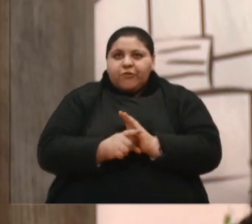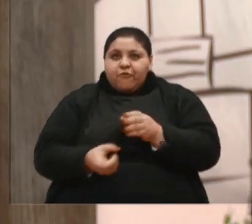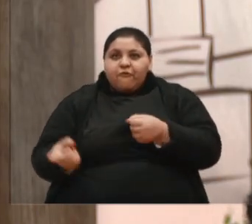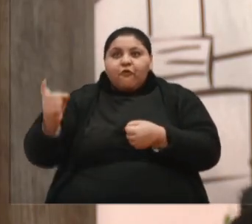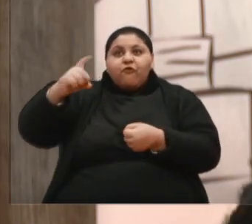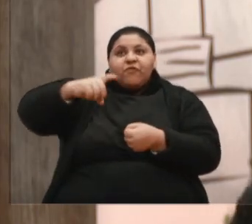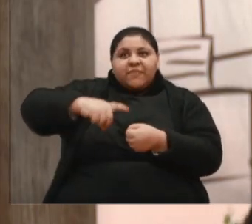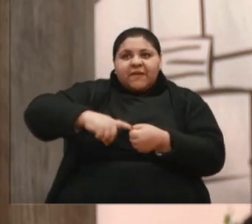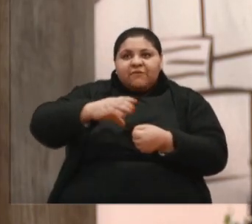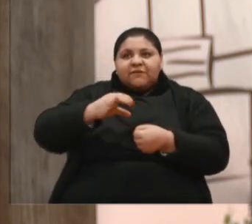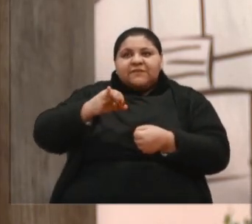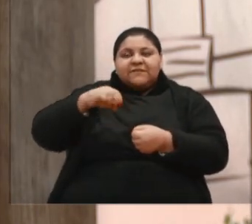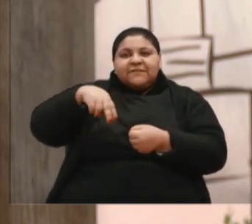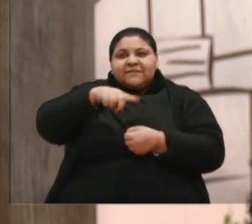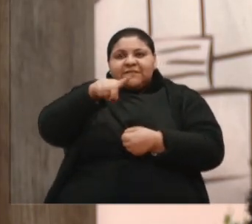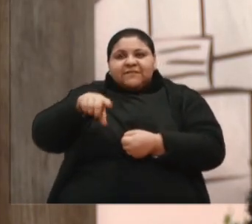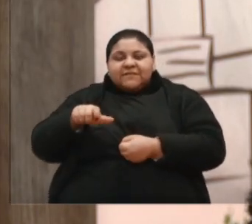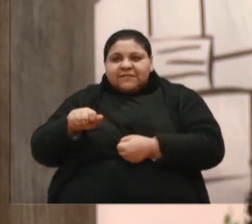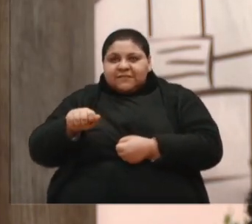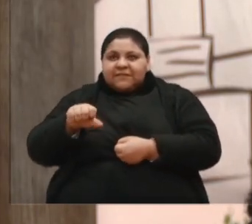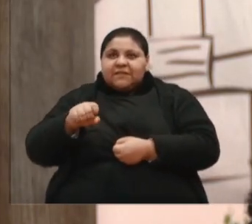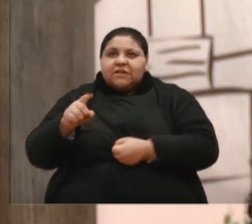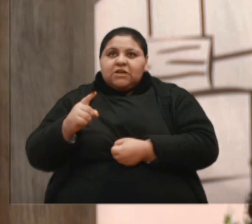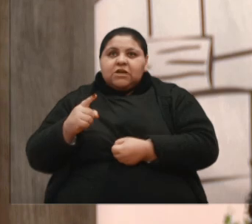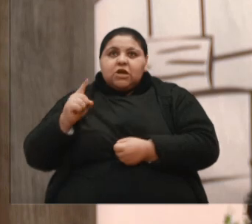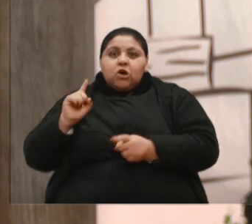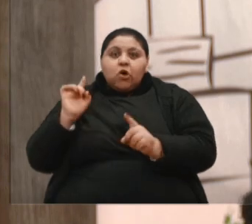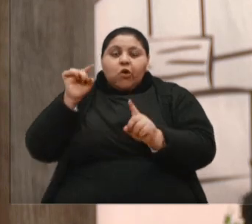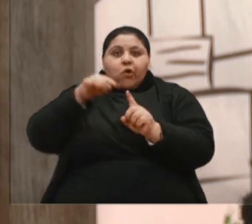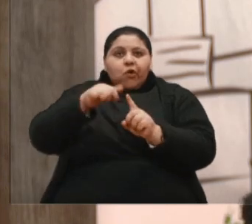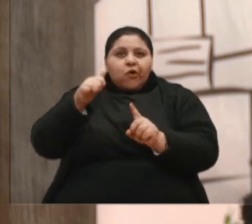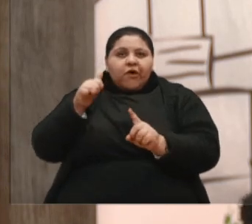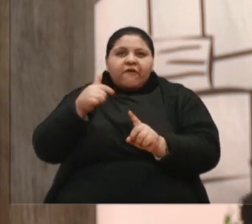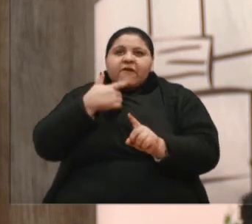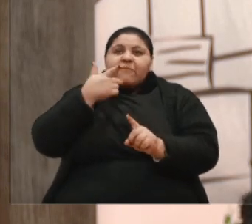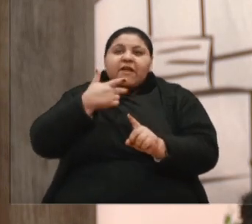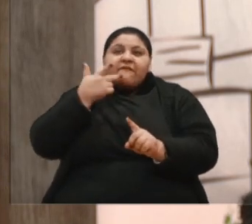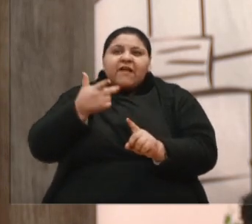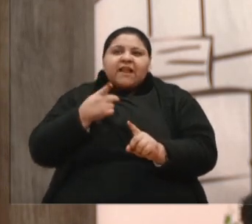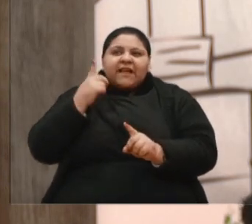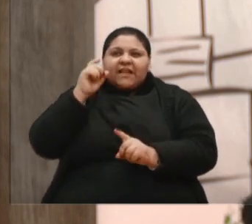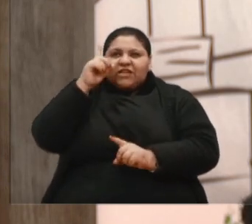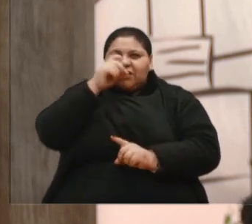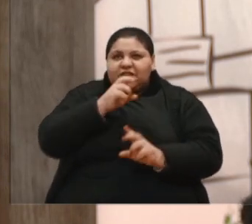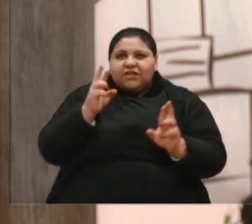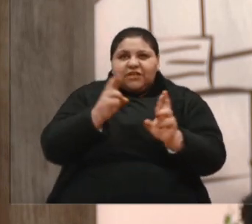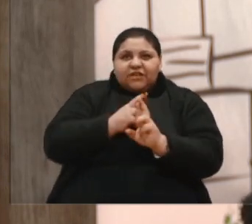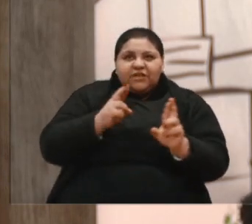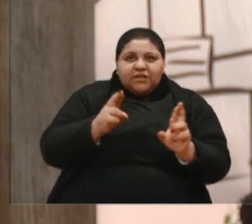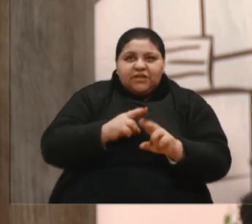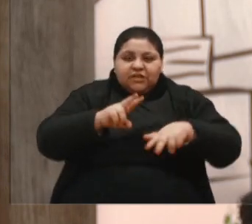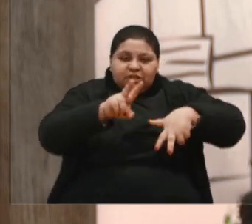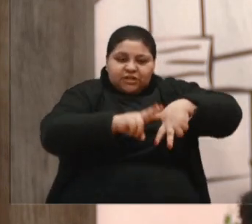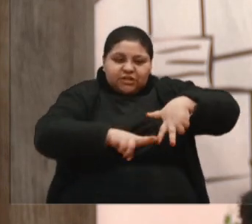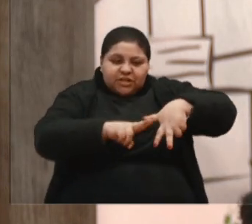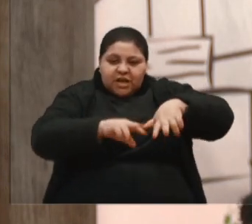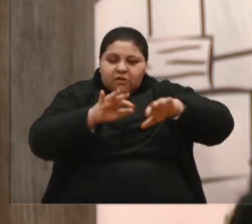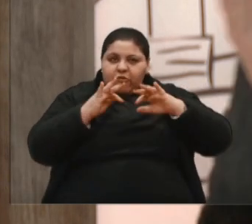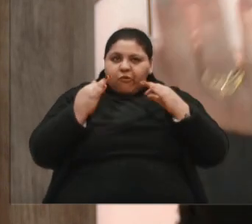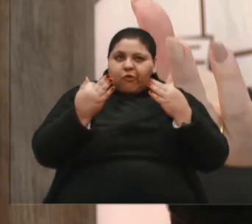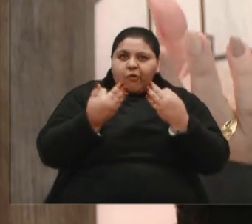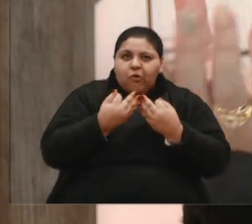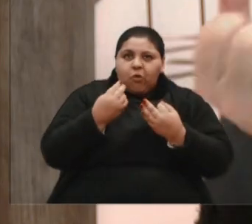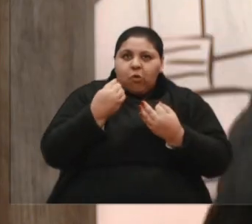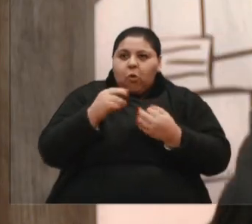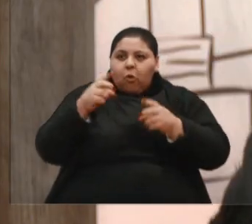capítulo sobre Ressurgindo das Cinzas. A ideia é que as mulheres falem algo que era difícil para elas, relacionado a gênero,